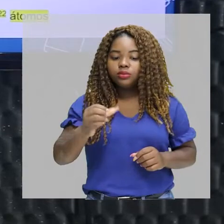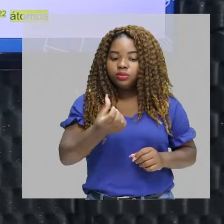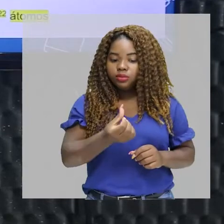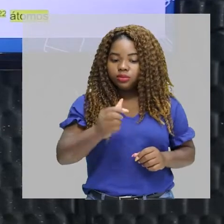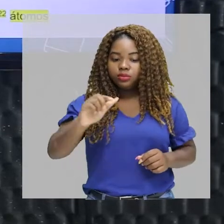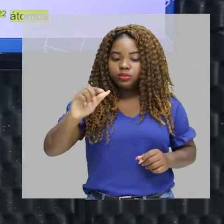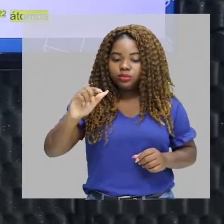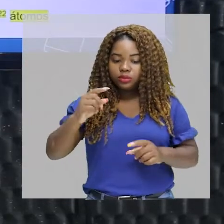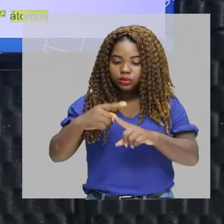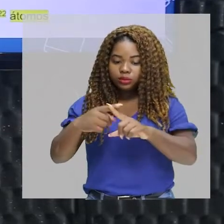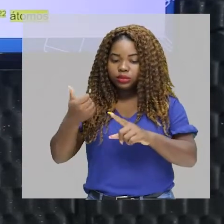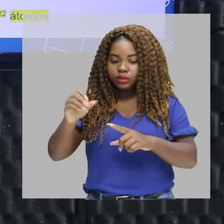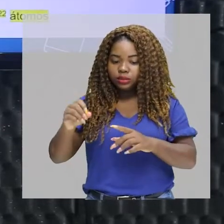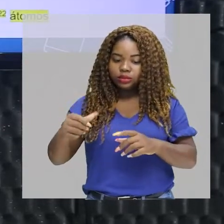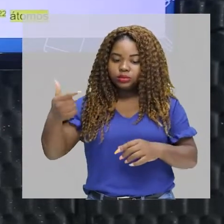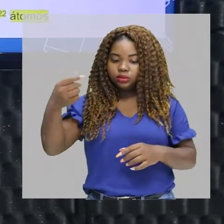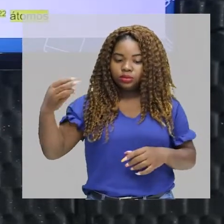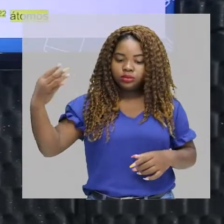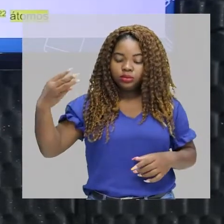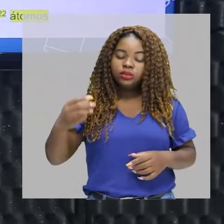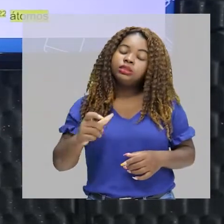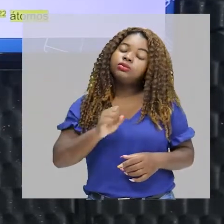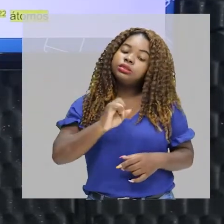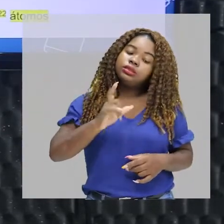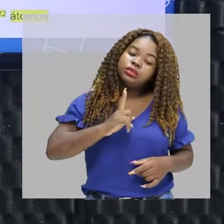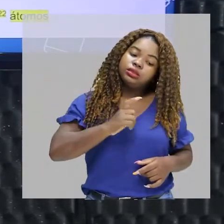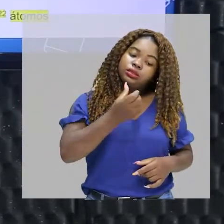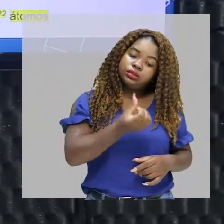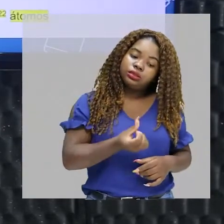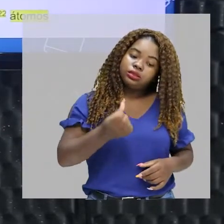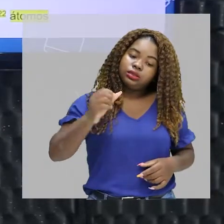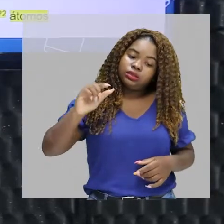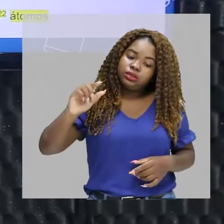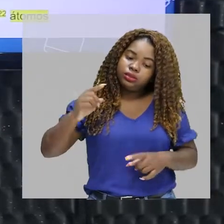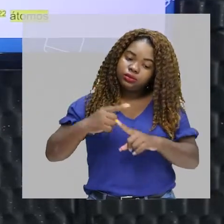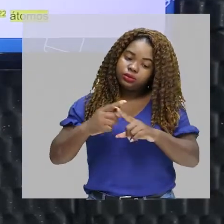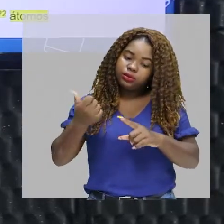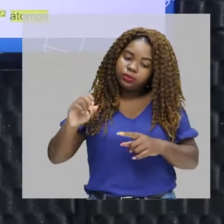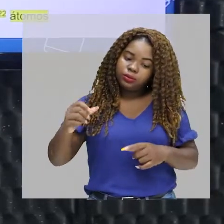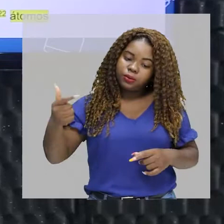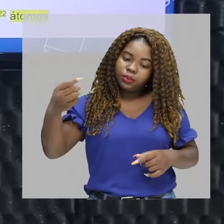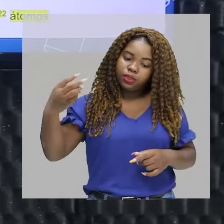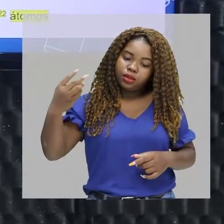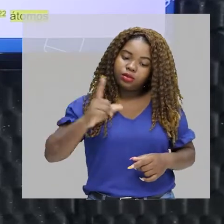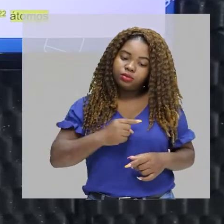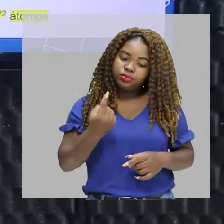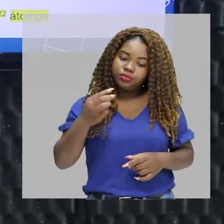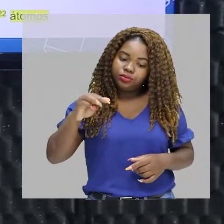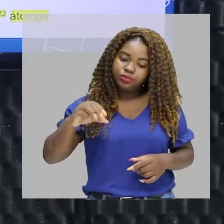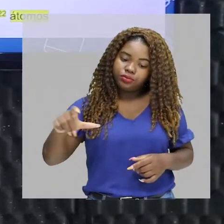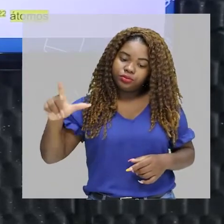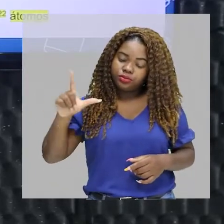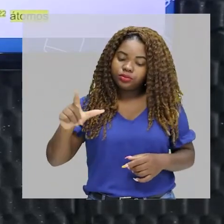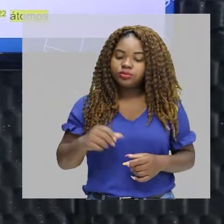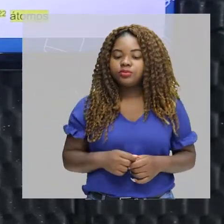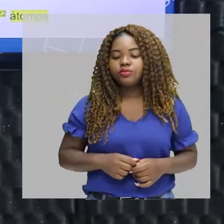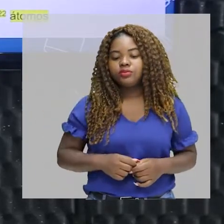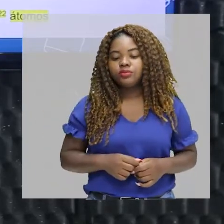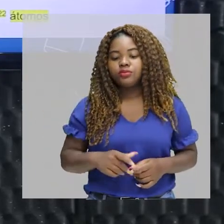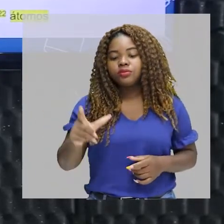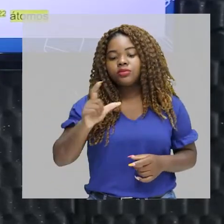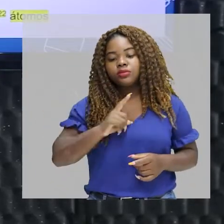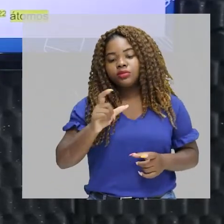23. Então, se eu tenho 6 vezes 10 elevado a 23, eu vou ter 1 mol. E com isso, turma, nós vamos ter